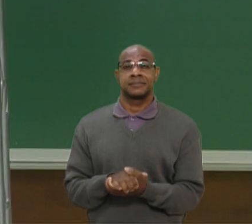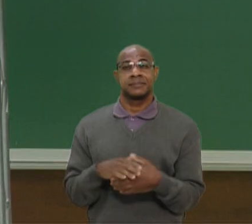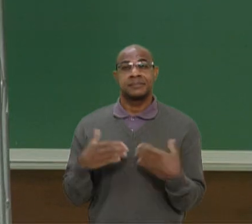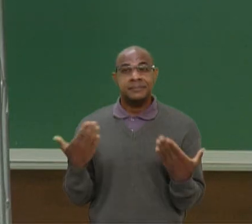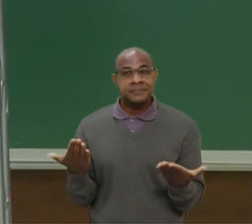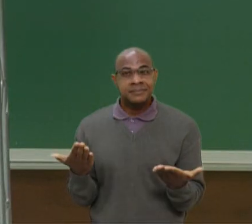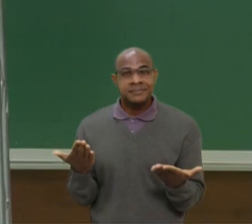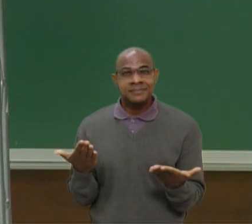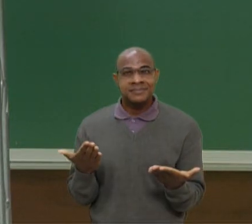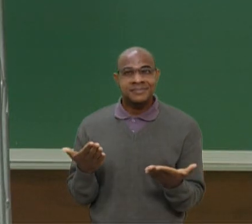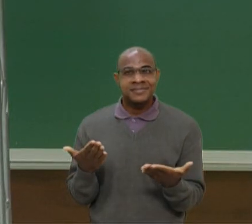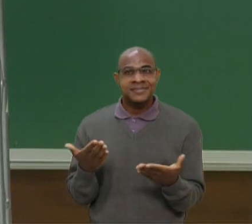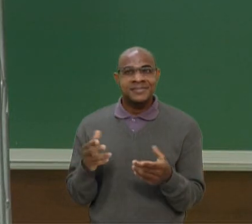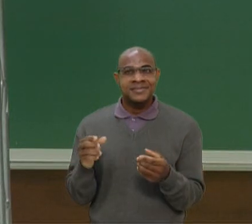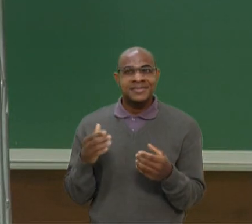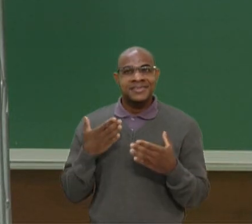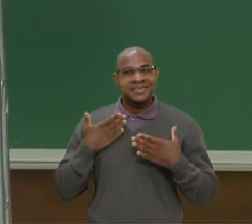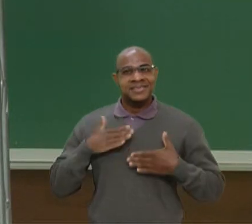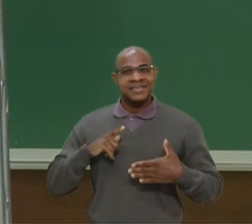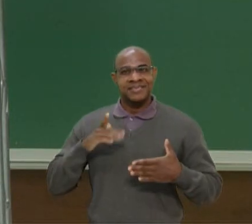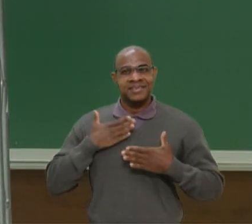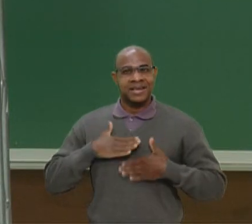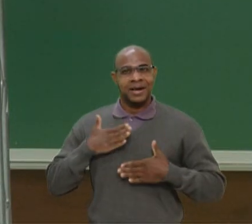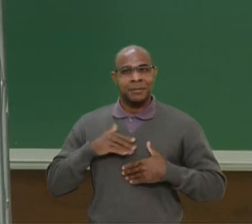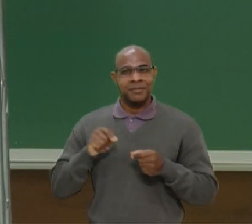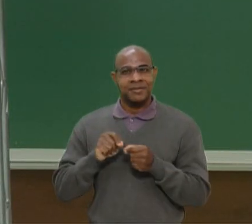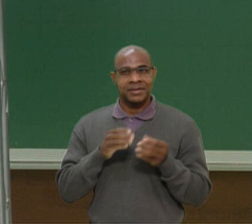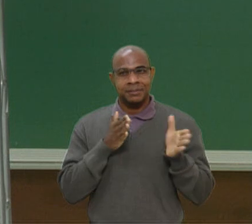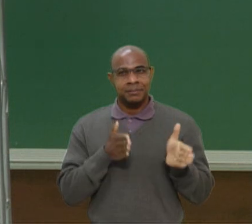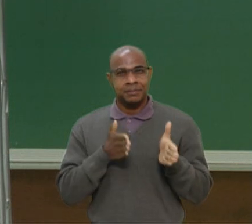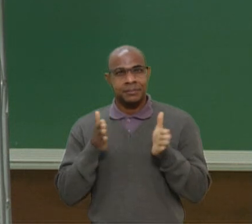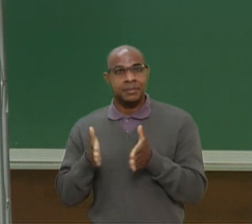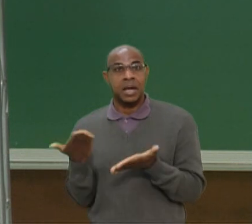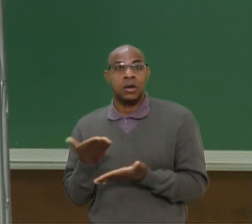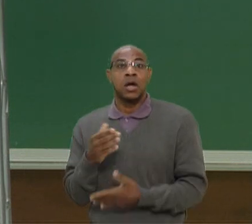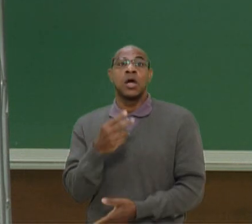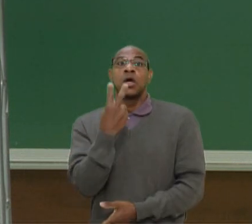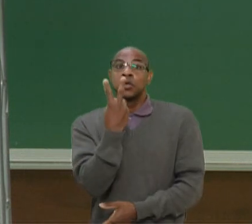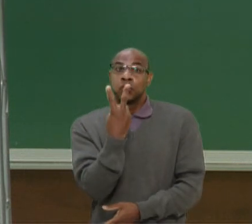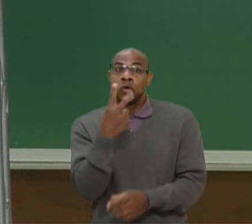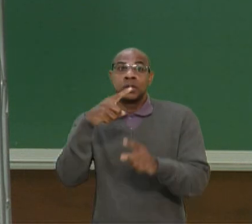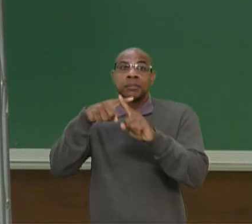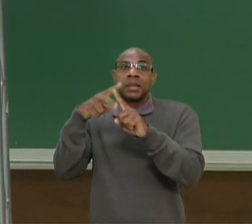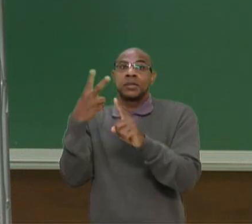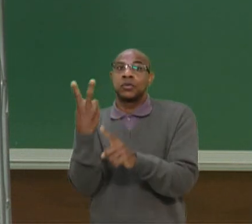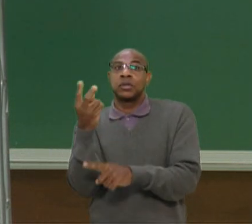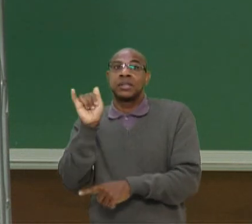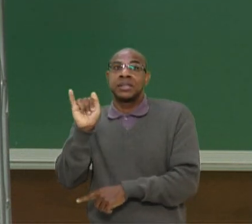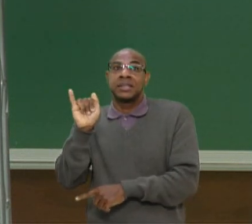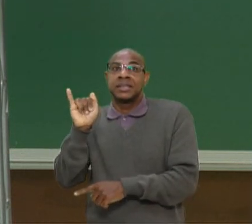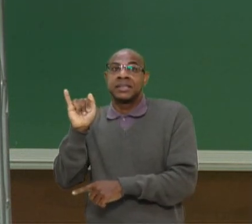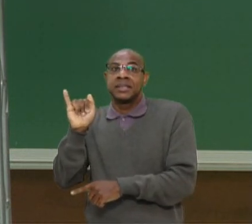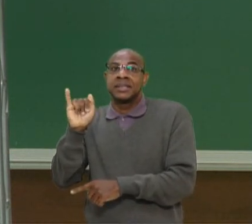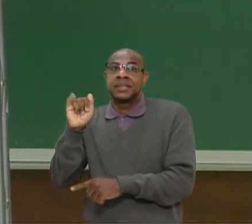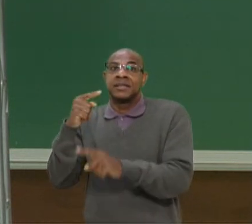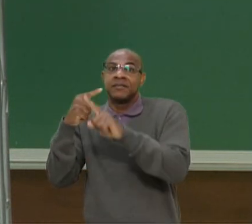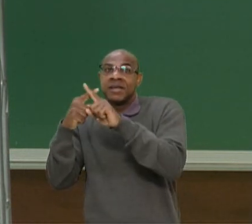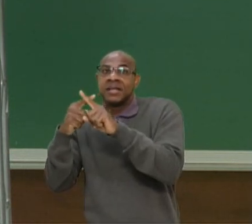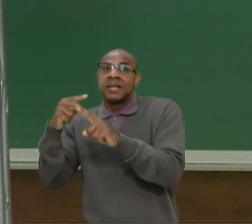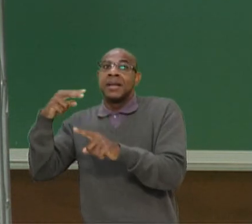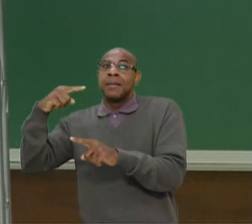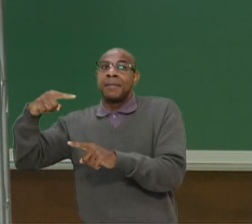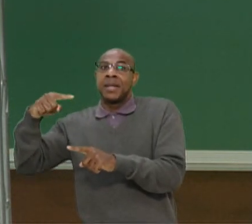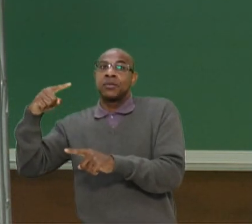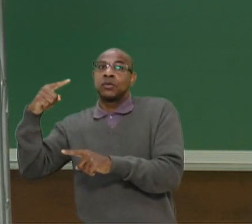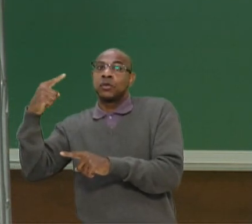Daí, gente, tiveram calma, fazer passo a passo. Então, nós vamos pegar 2 mais 2i, menos 1 menos